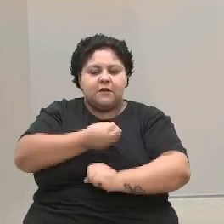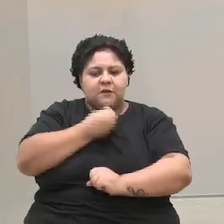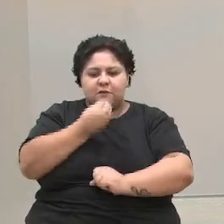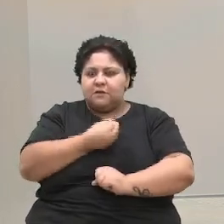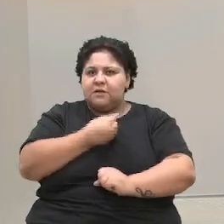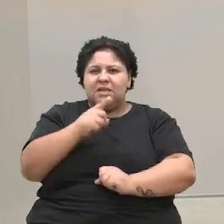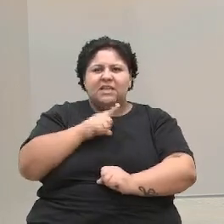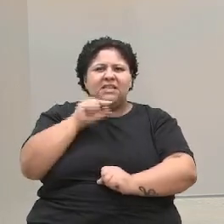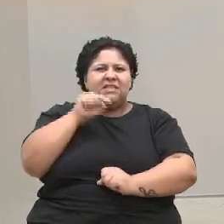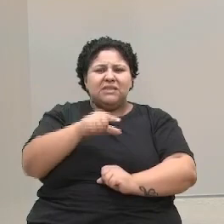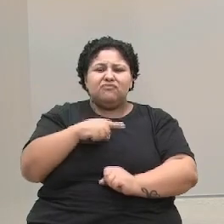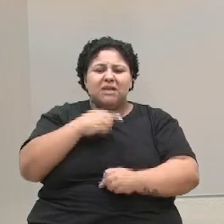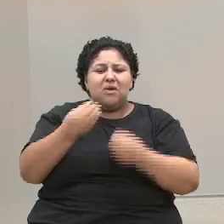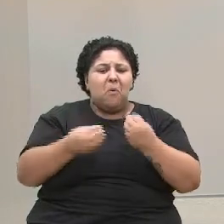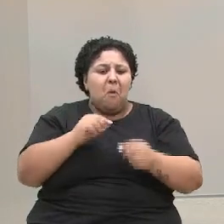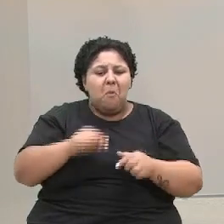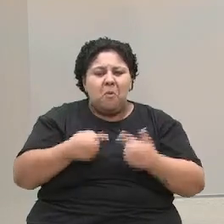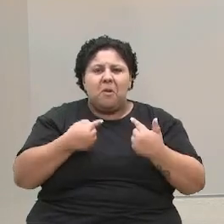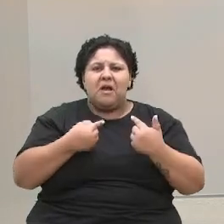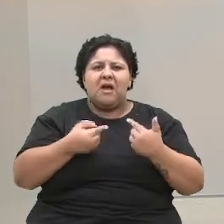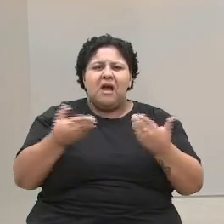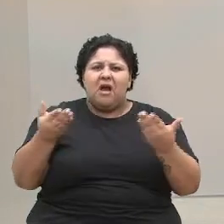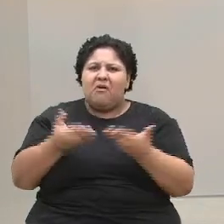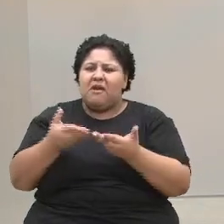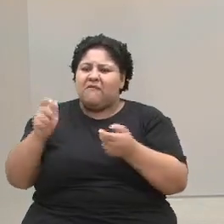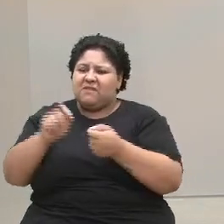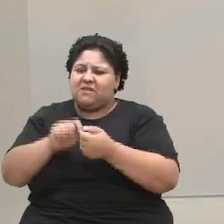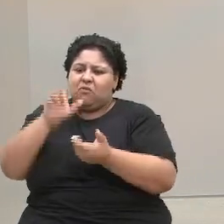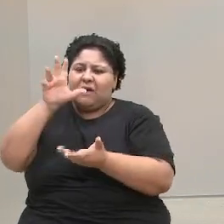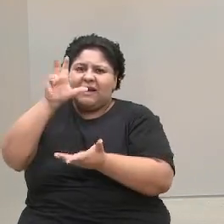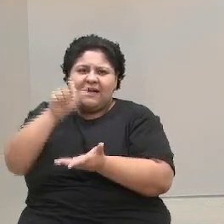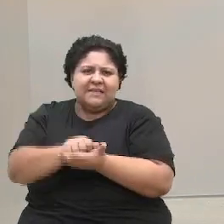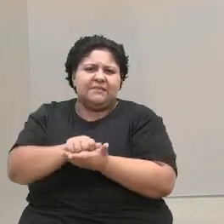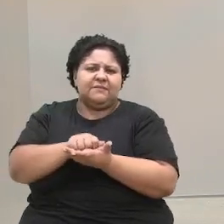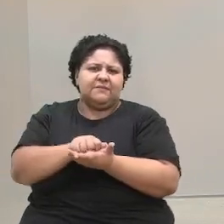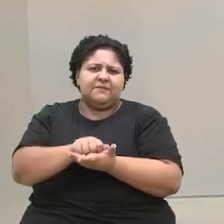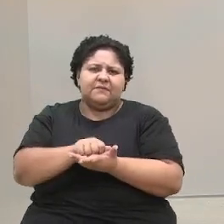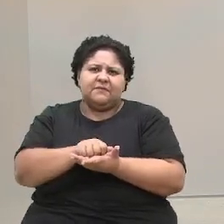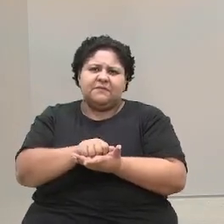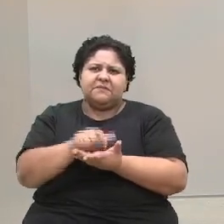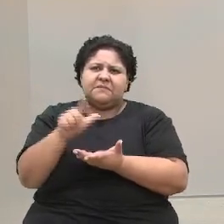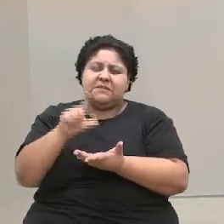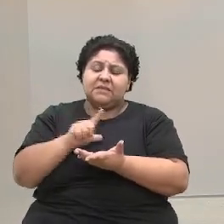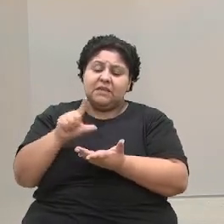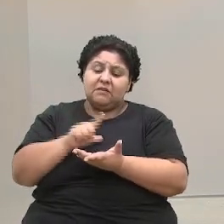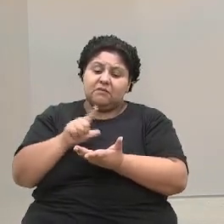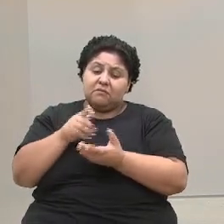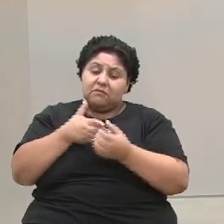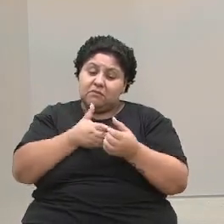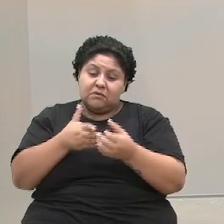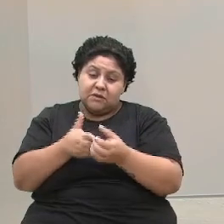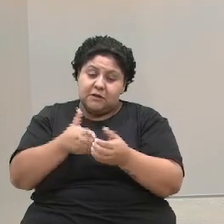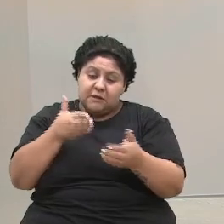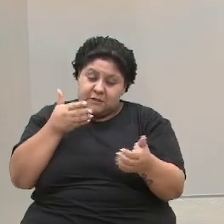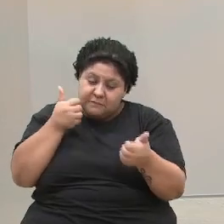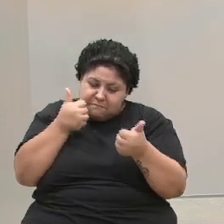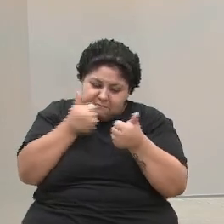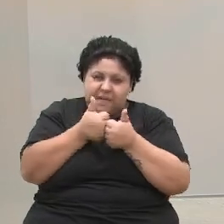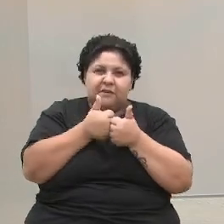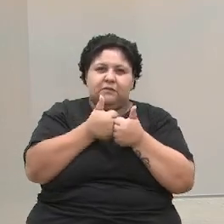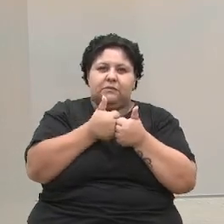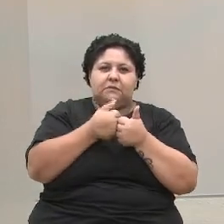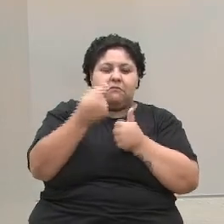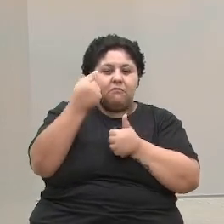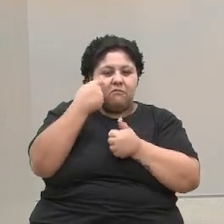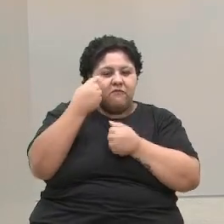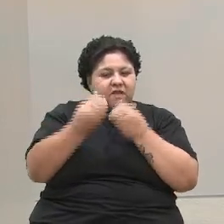indiscutível. Mas fazer um cadastramento, ter um acompanhamento mais de perto, ver realmente